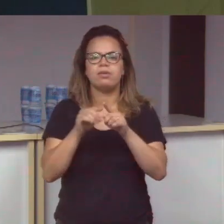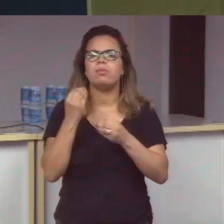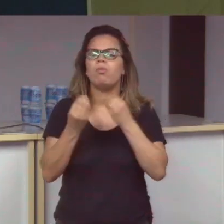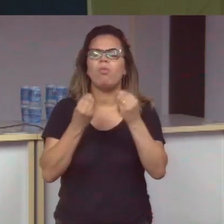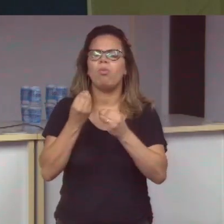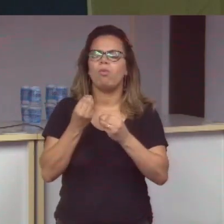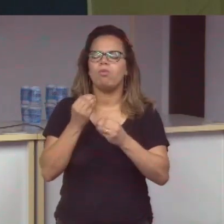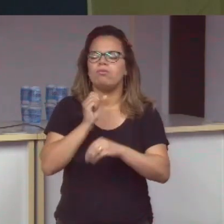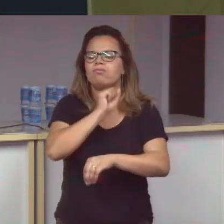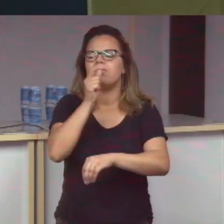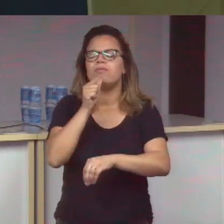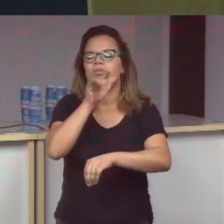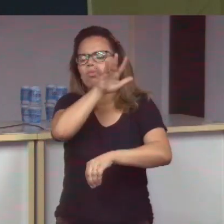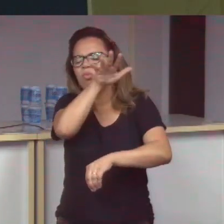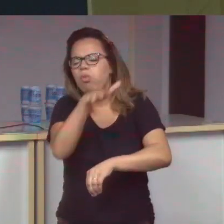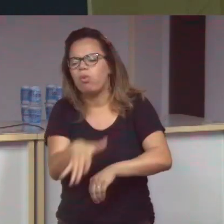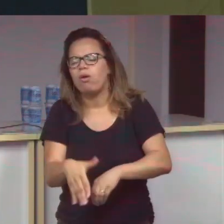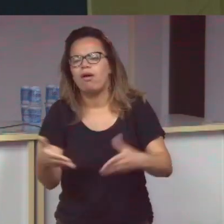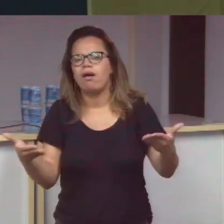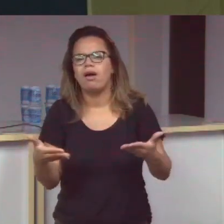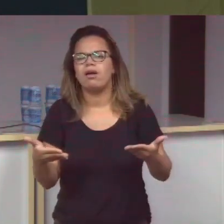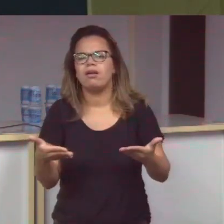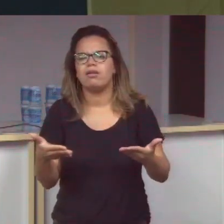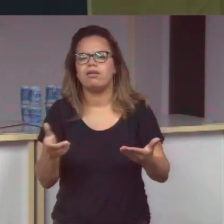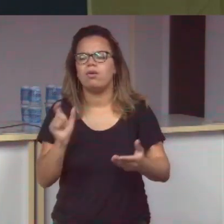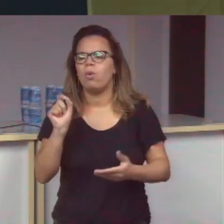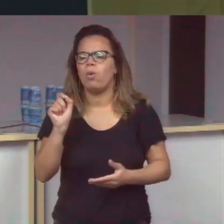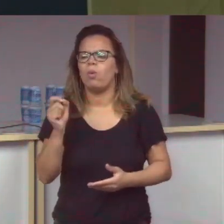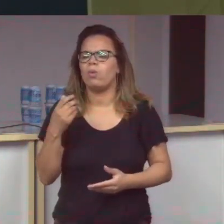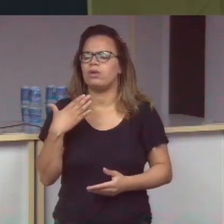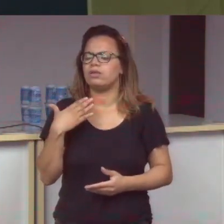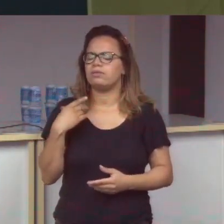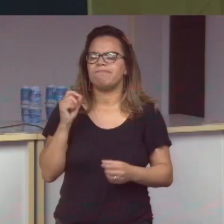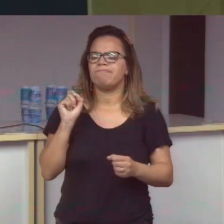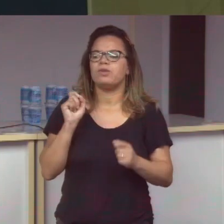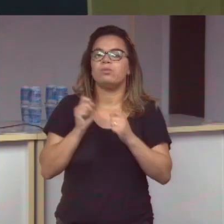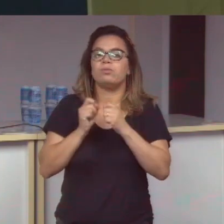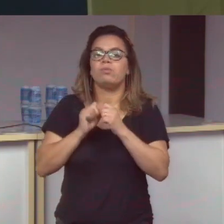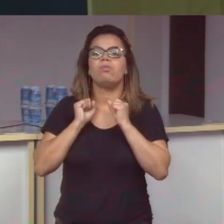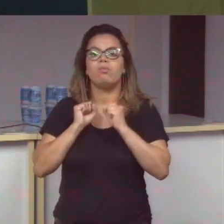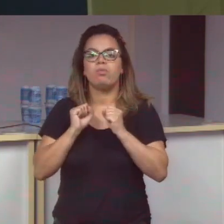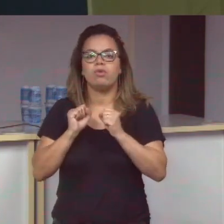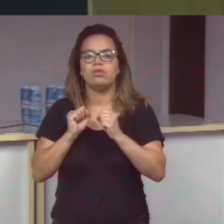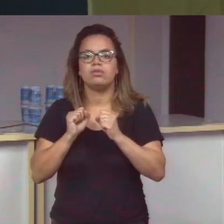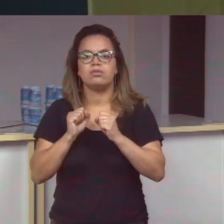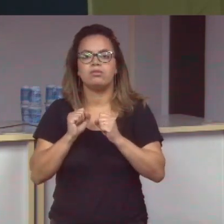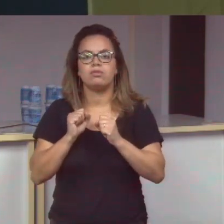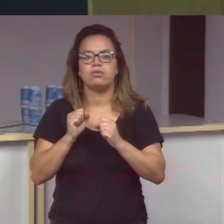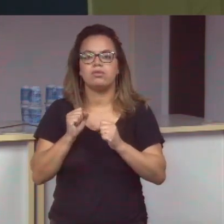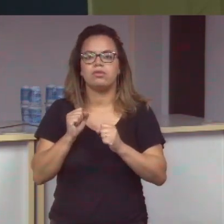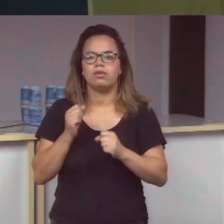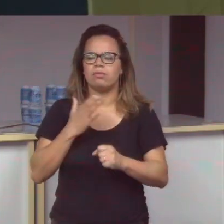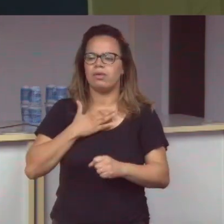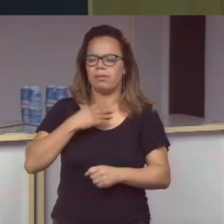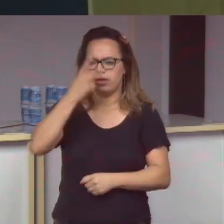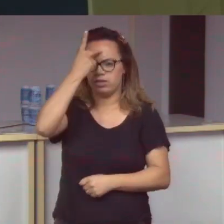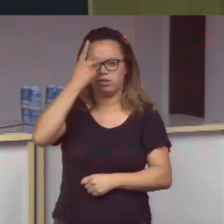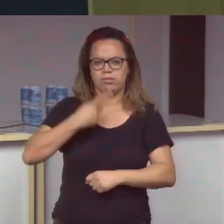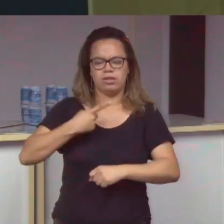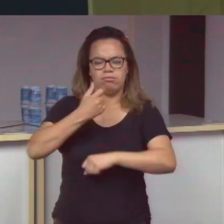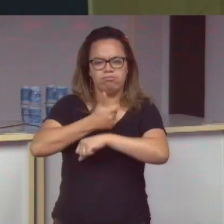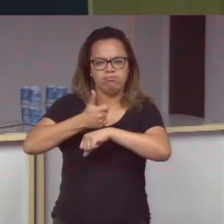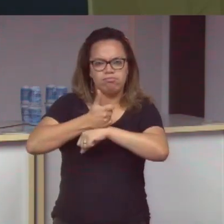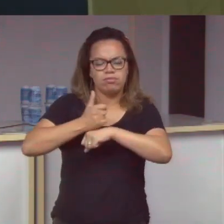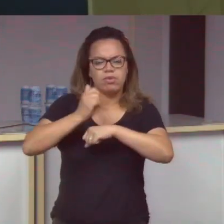desastre é esse agora, o que ele nos pede. E ele pede da psicologia? A